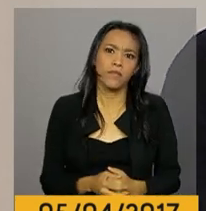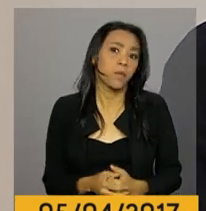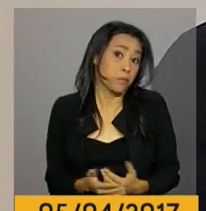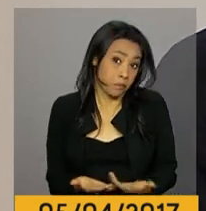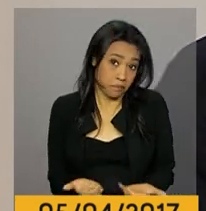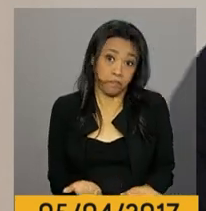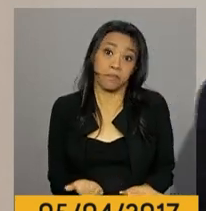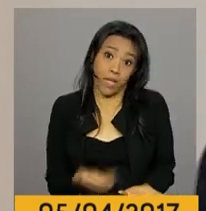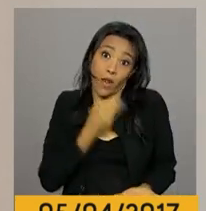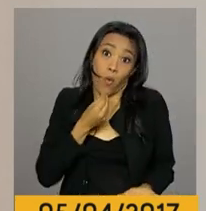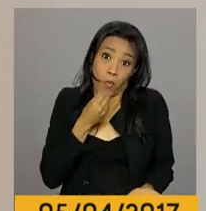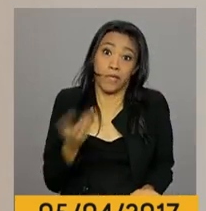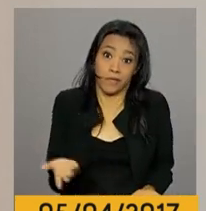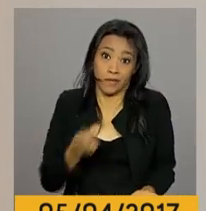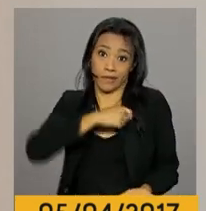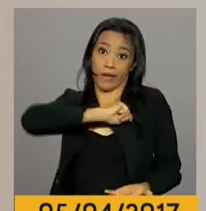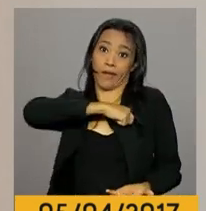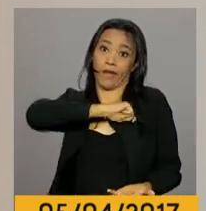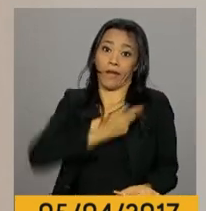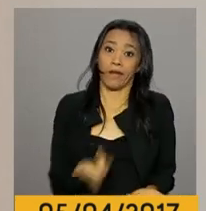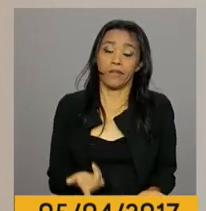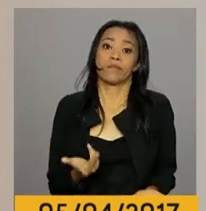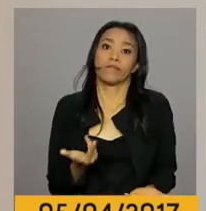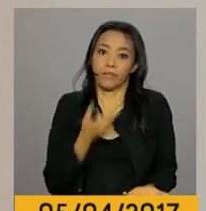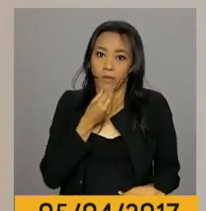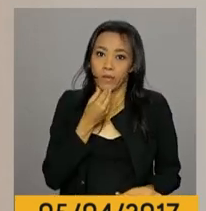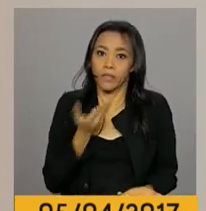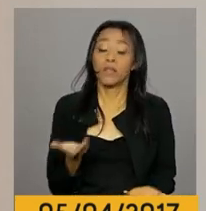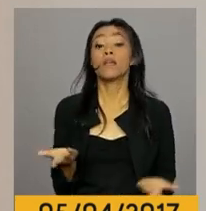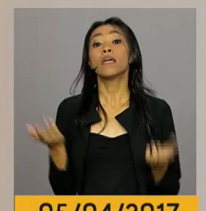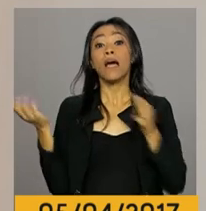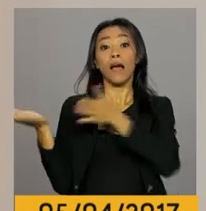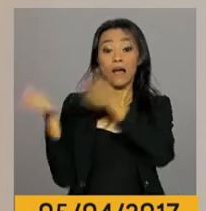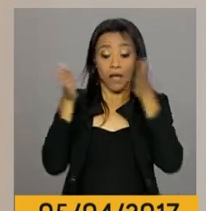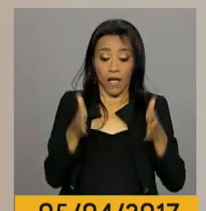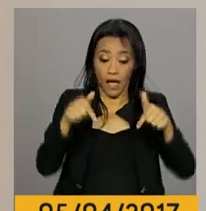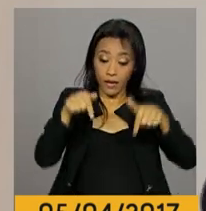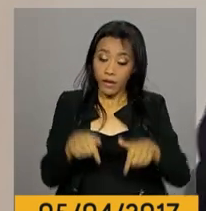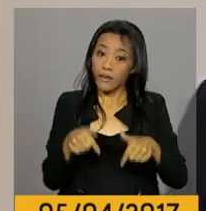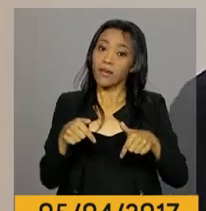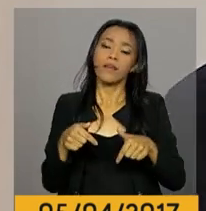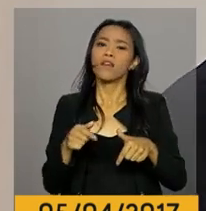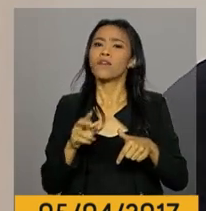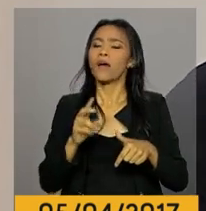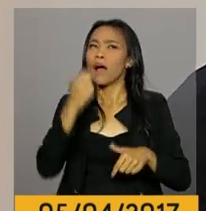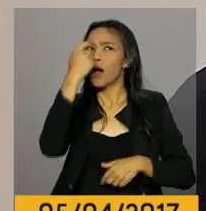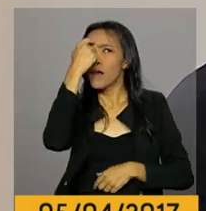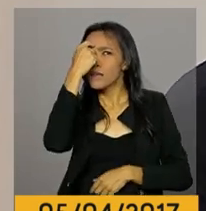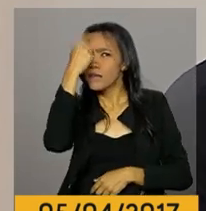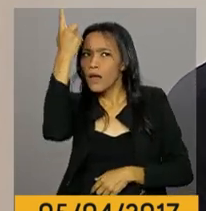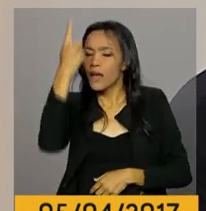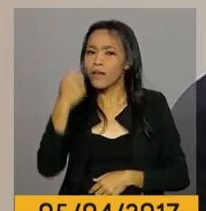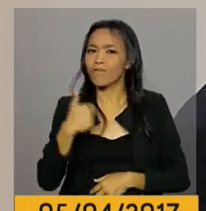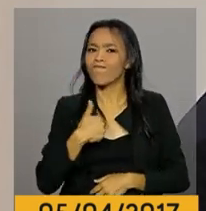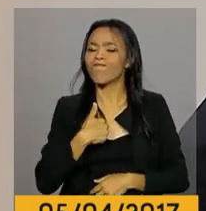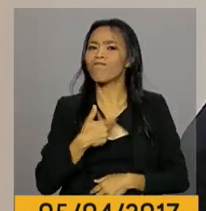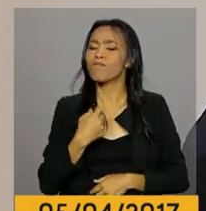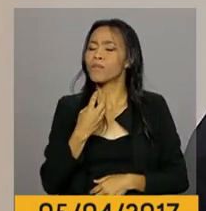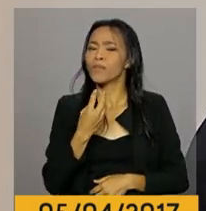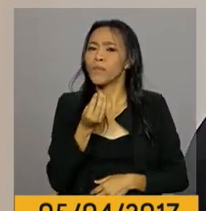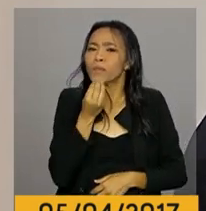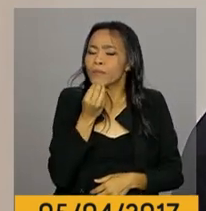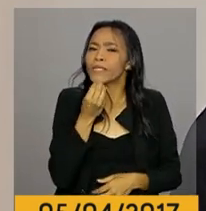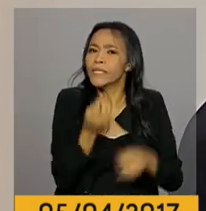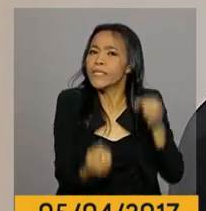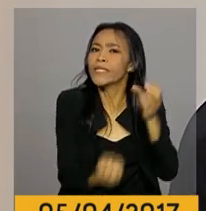enfim Delegados escrivães investigadores homens e aqui comigo ocorreu a seguinte ideia interessante Por que é que eu não crio